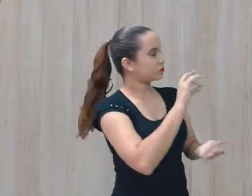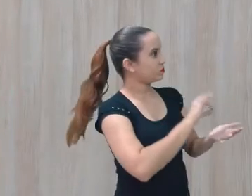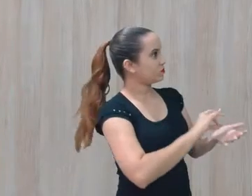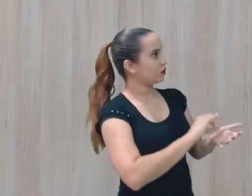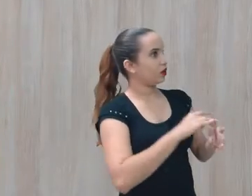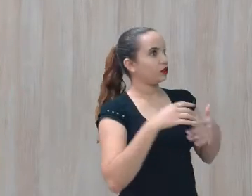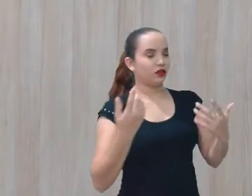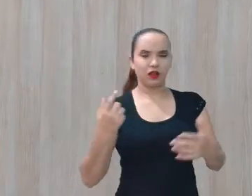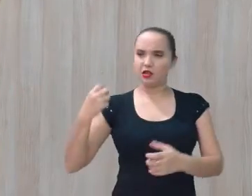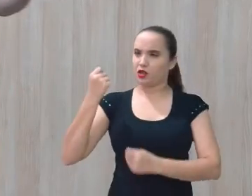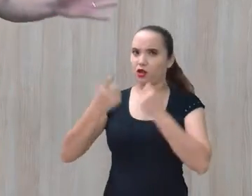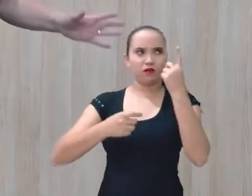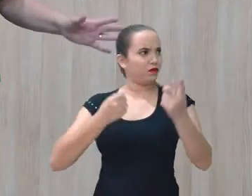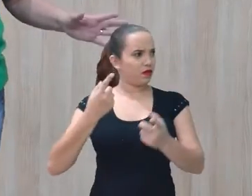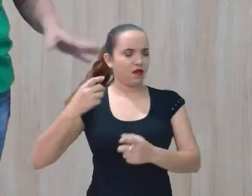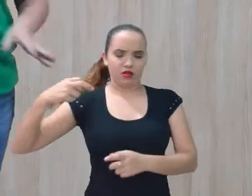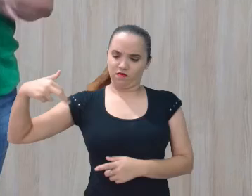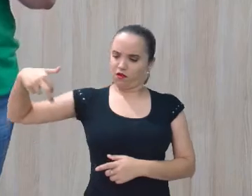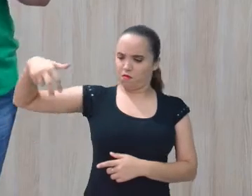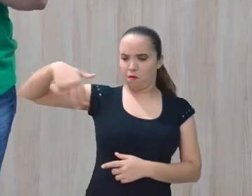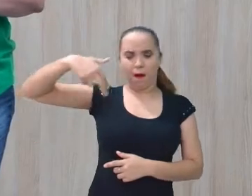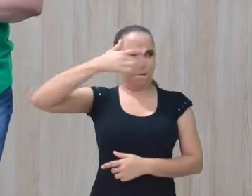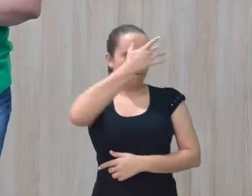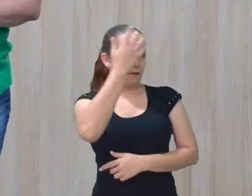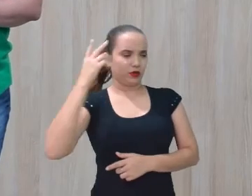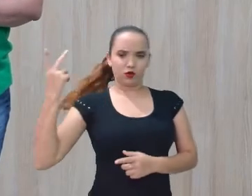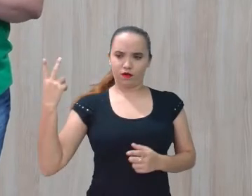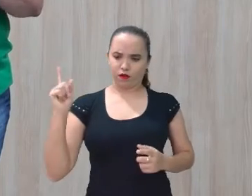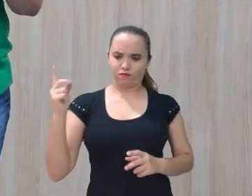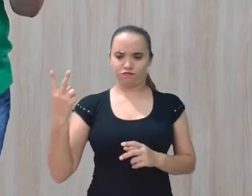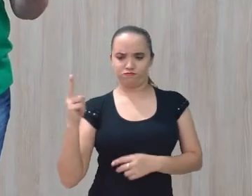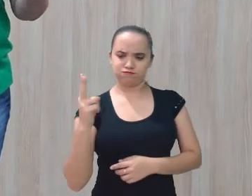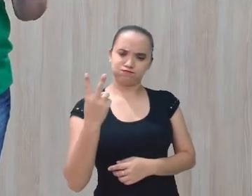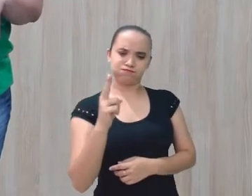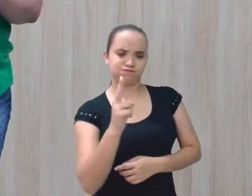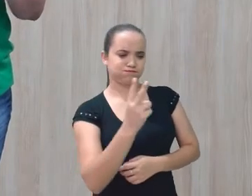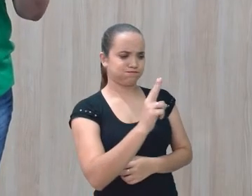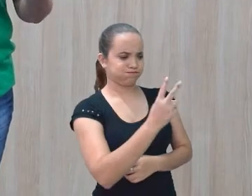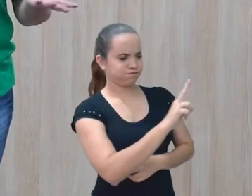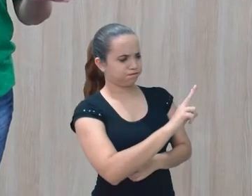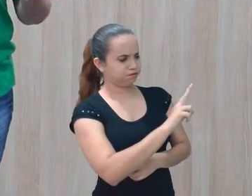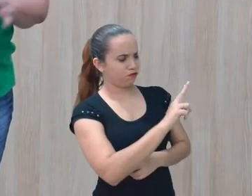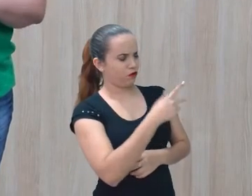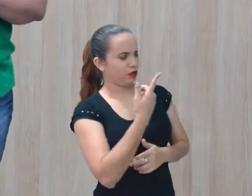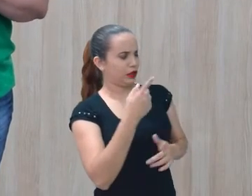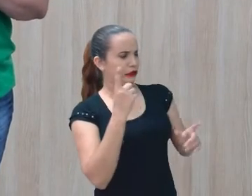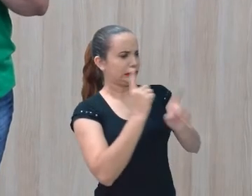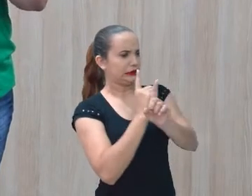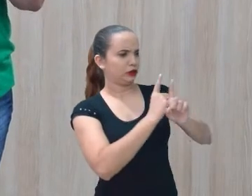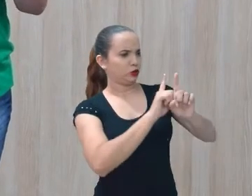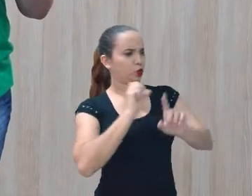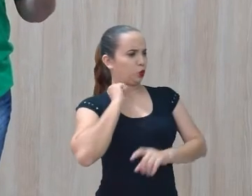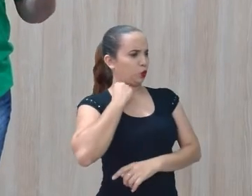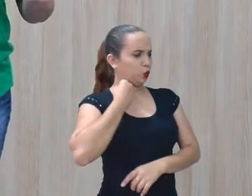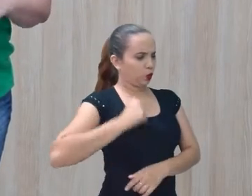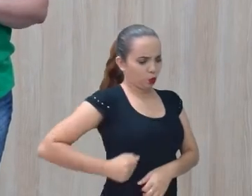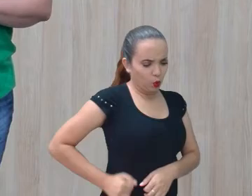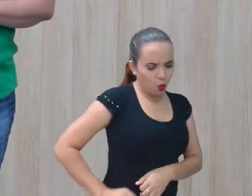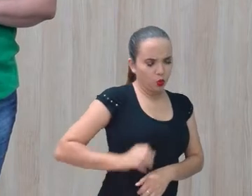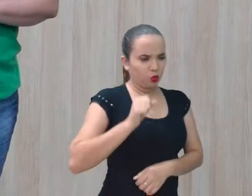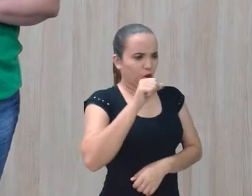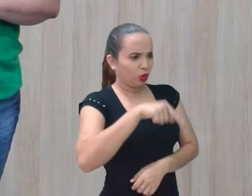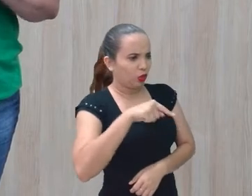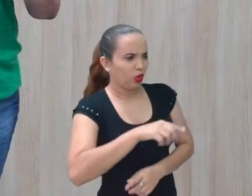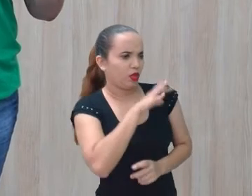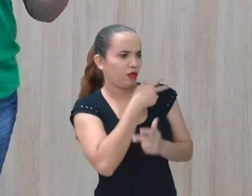zoológico, alguém pode dizer assim, que tanto cocô é esse? Mas o que é pior, minha gente? Folhas, cocô de animal, dos animais, não